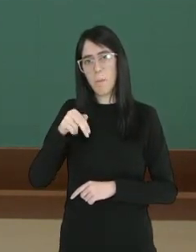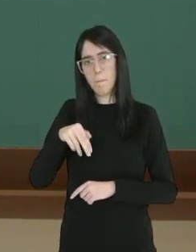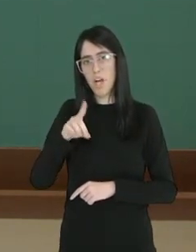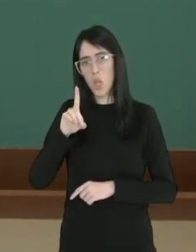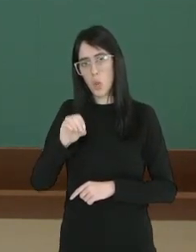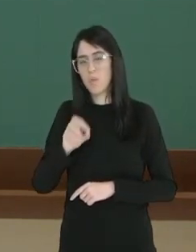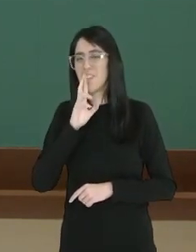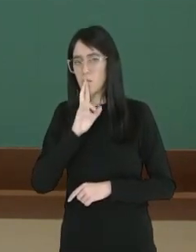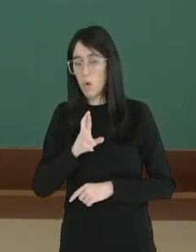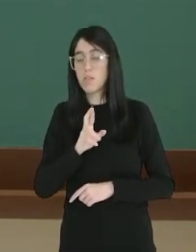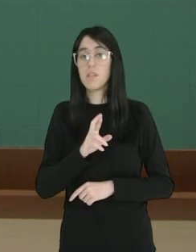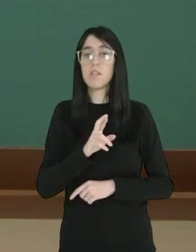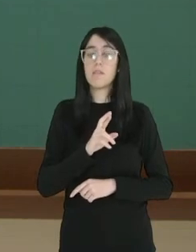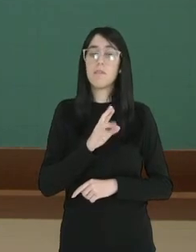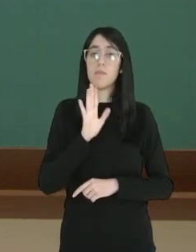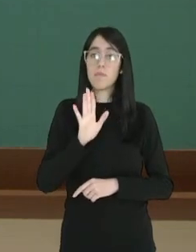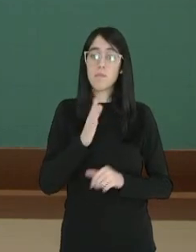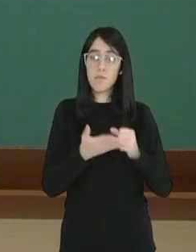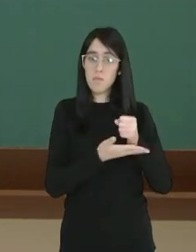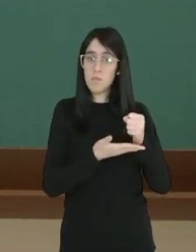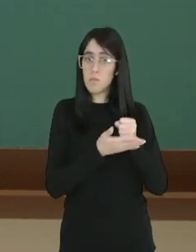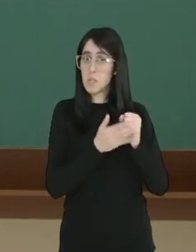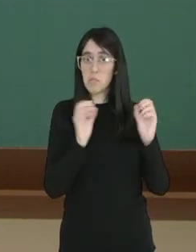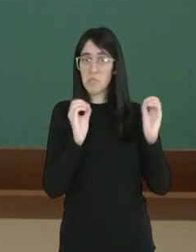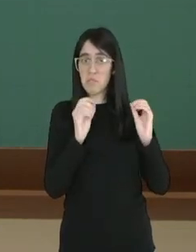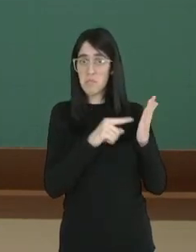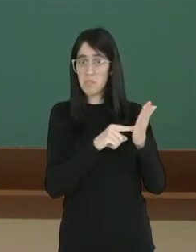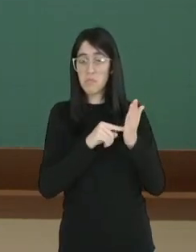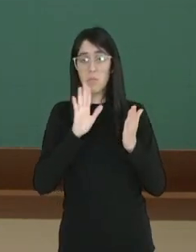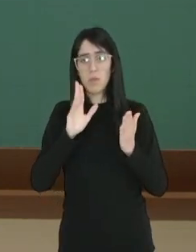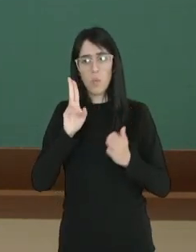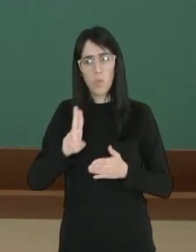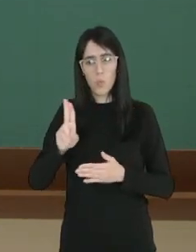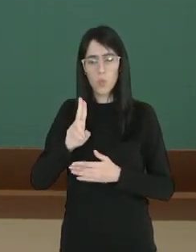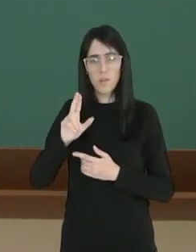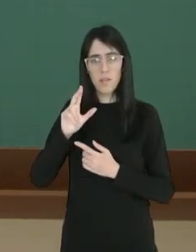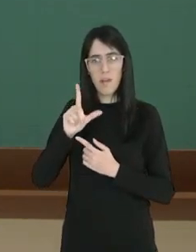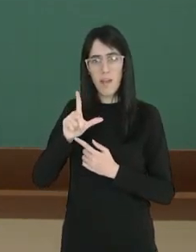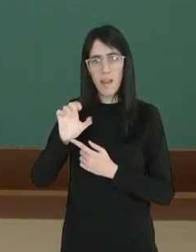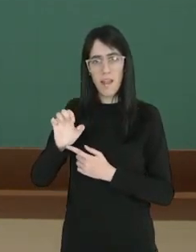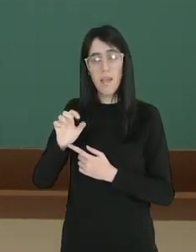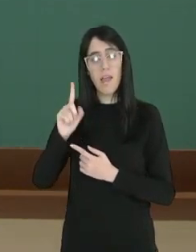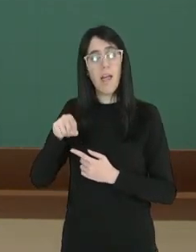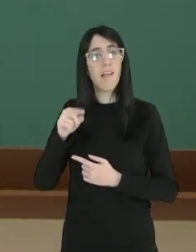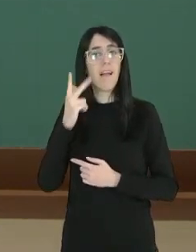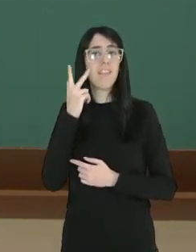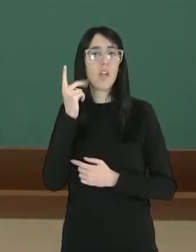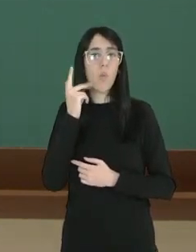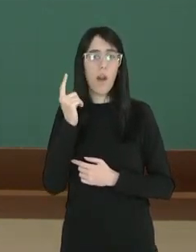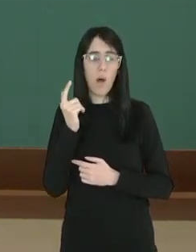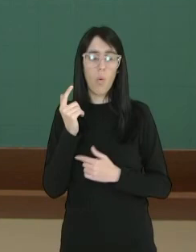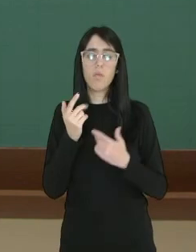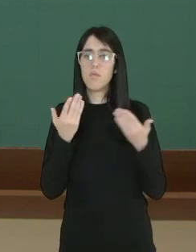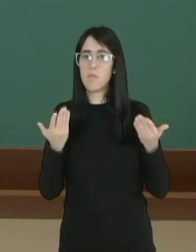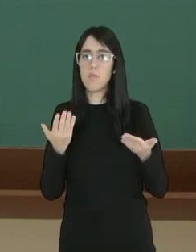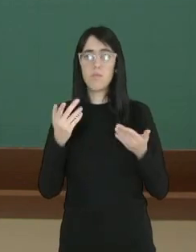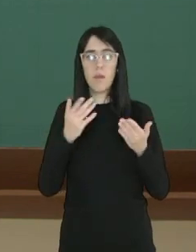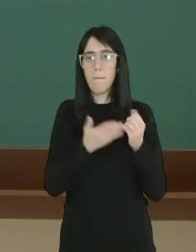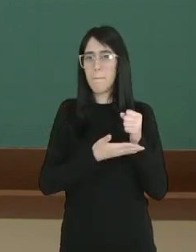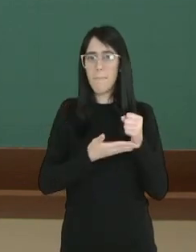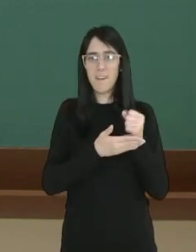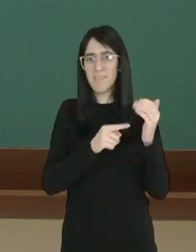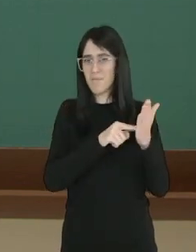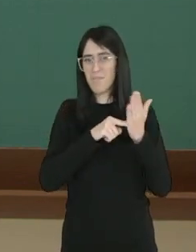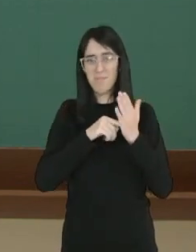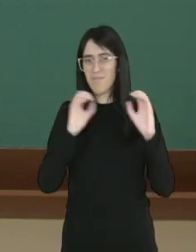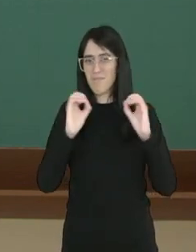aqui, mas se eu estou usando ln, significa que é um logaritmo natural, então a minha base, que não aparece, mas que eu sei que